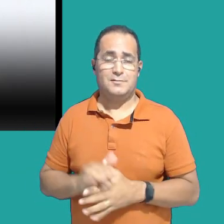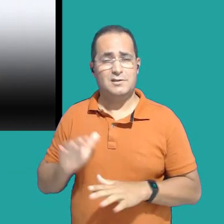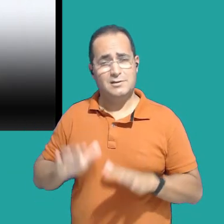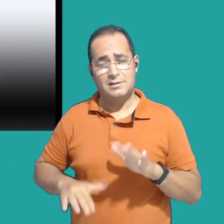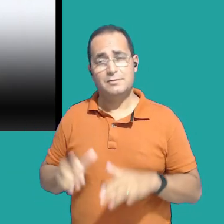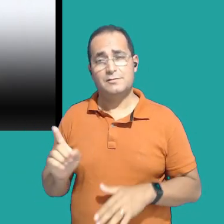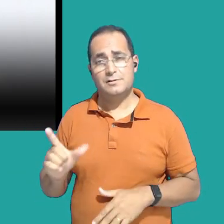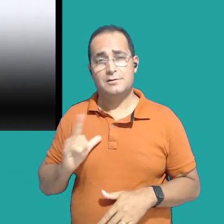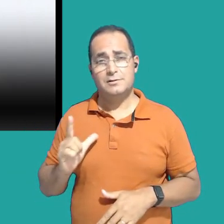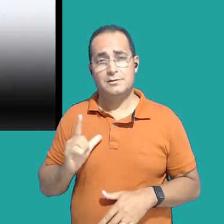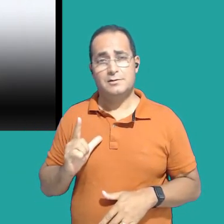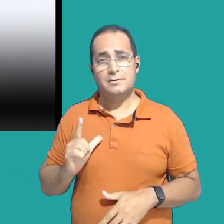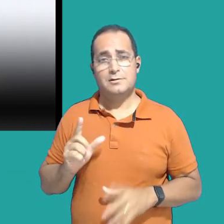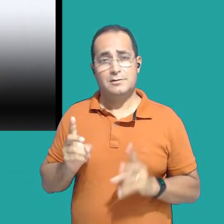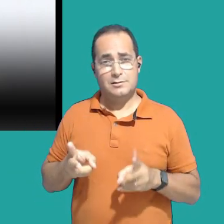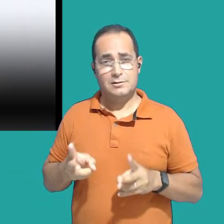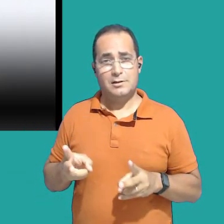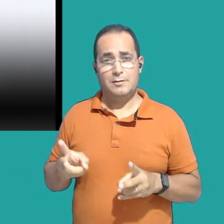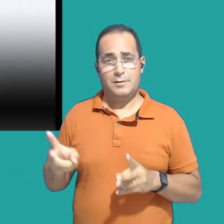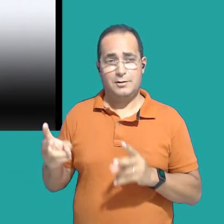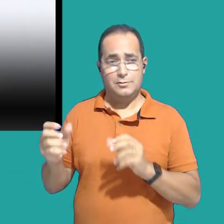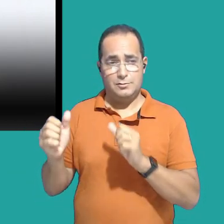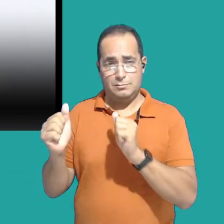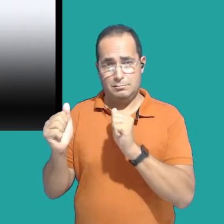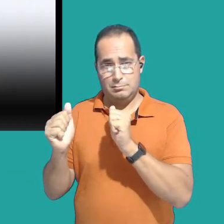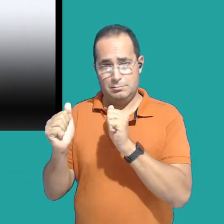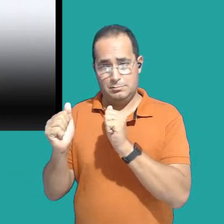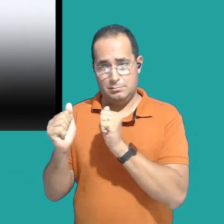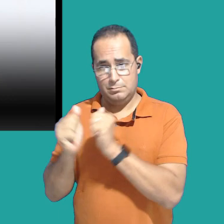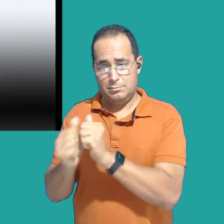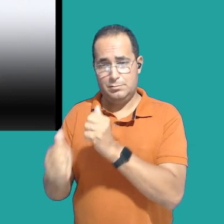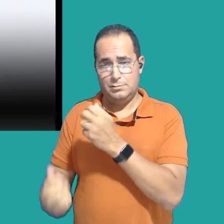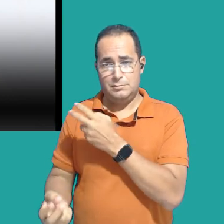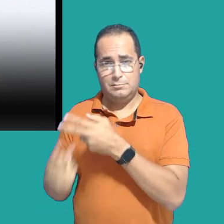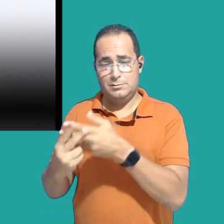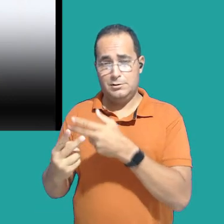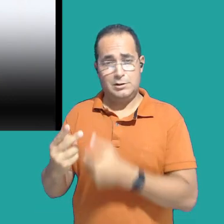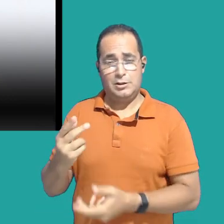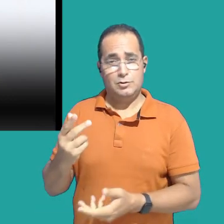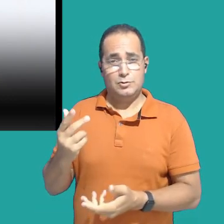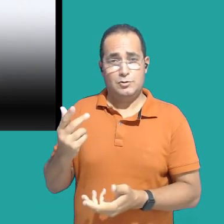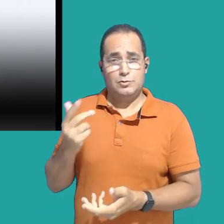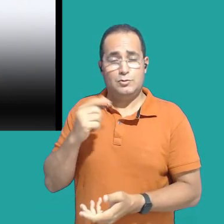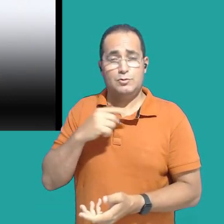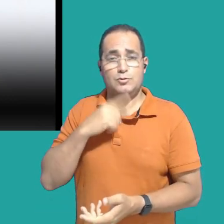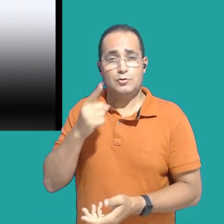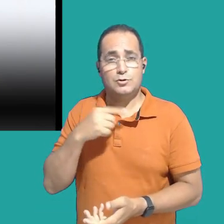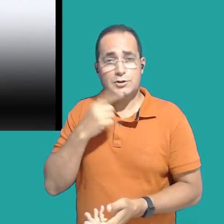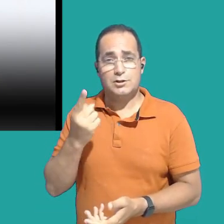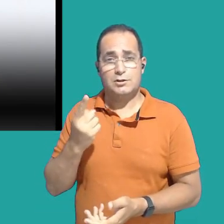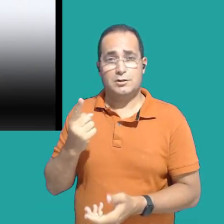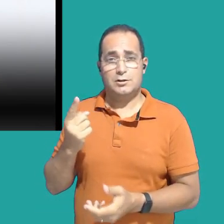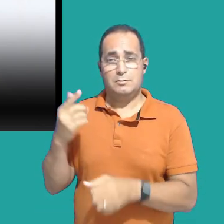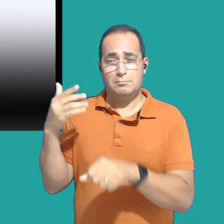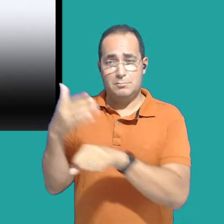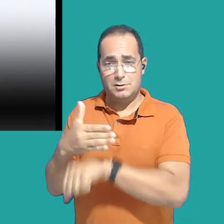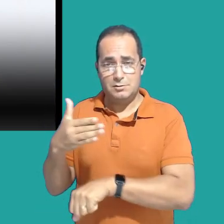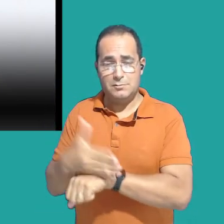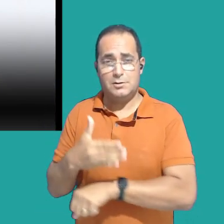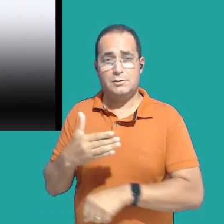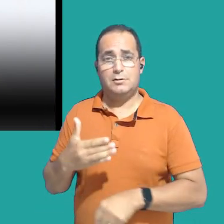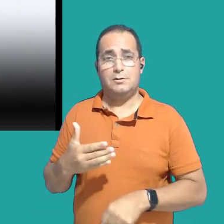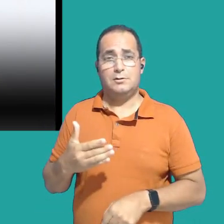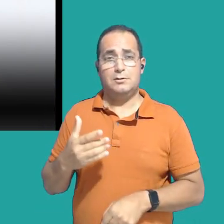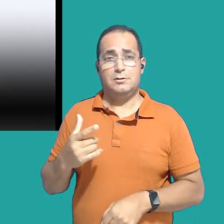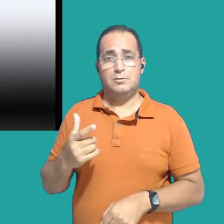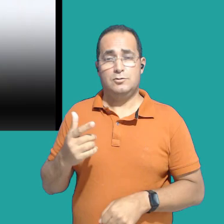vezes, tá sempre com o auxiliar de sala, aquela coisa presa, ele não consegue participar, sabe? A pessoa não